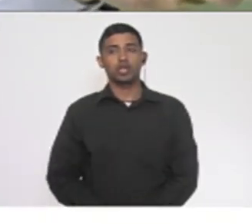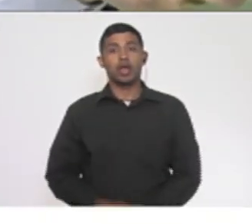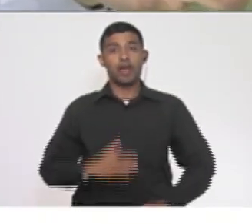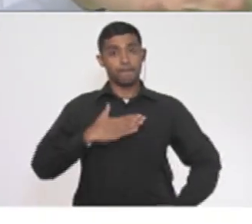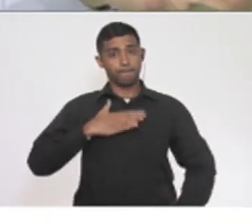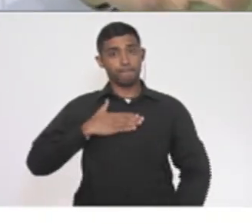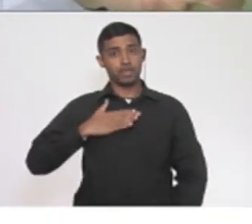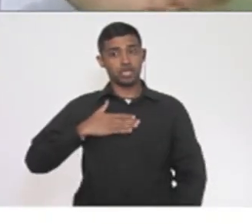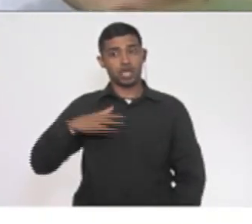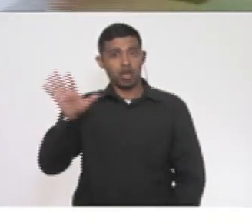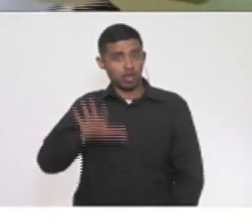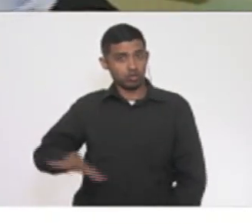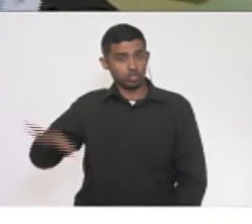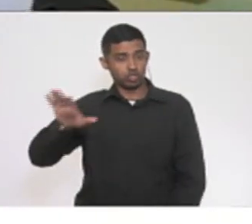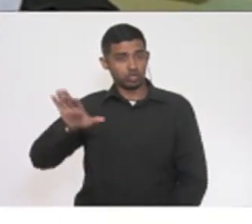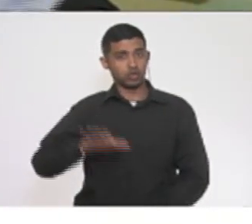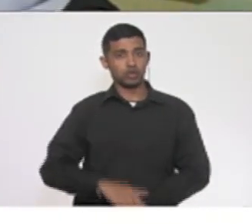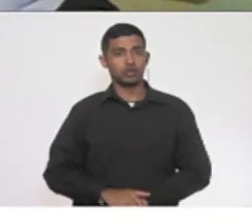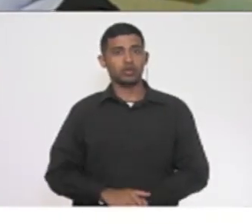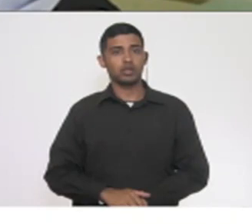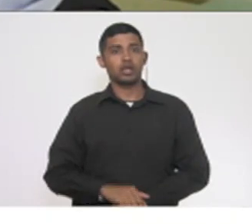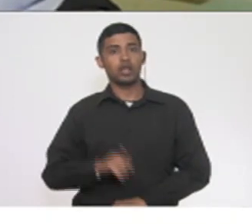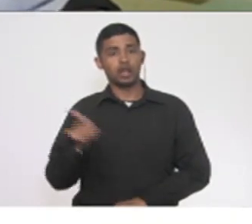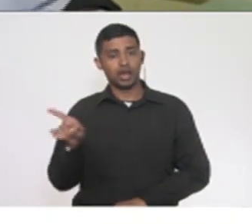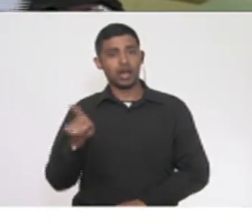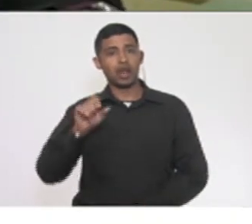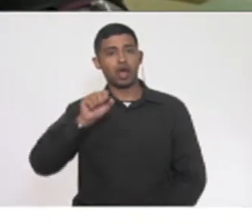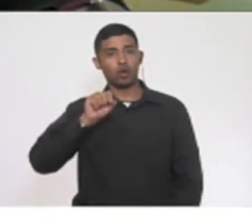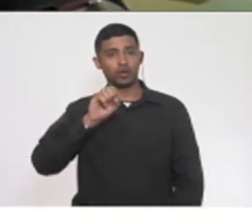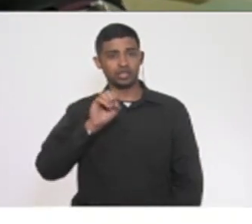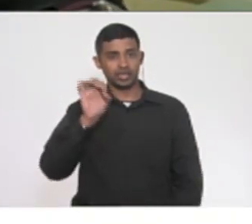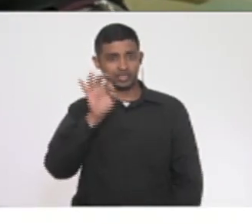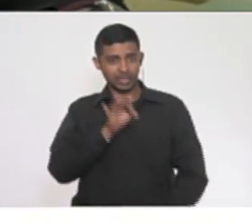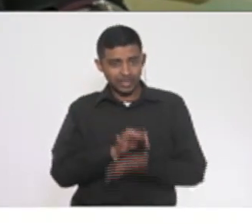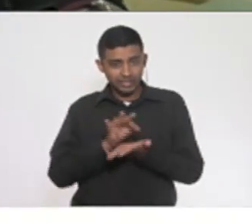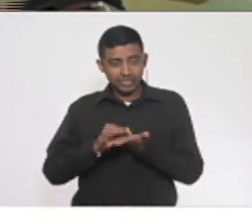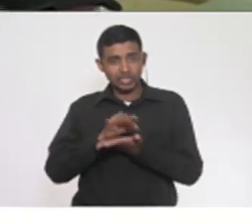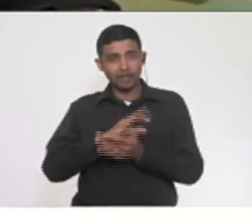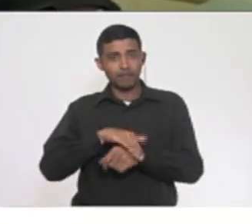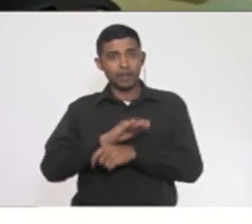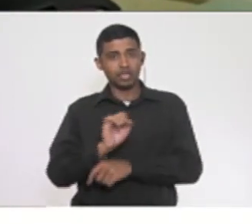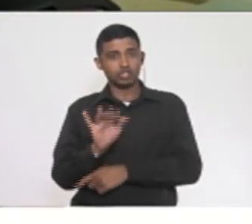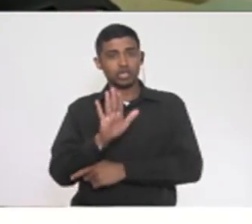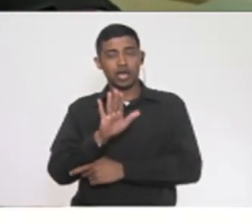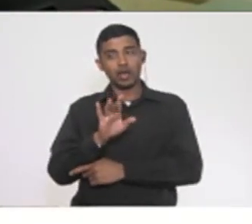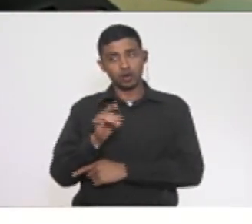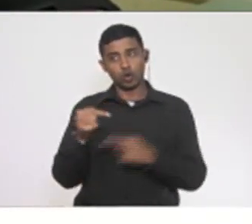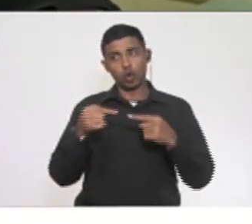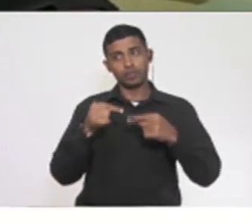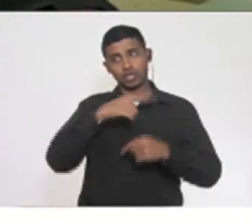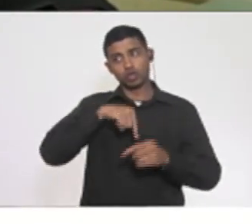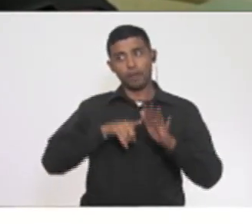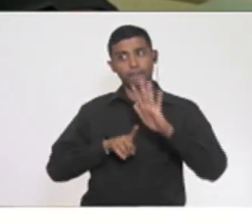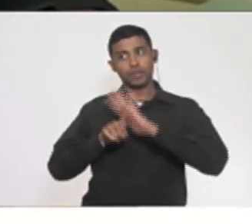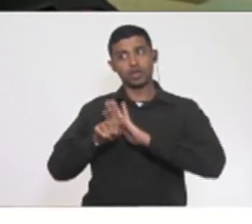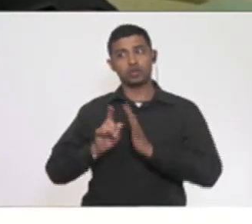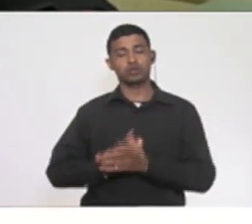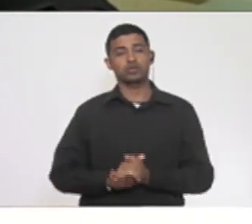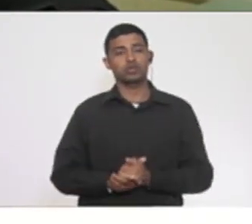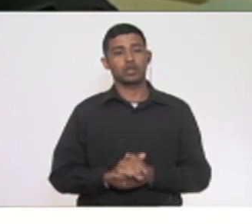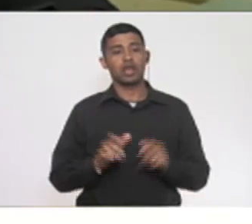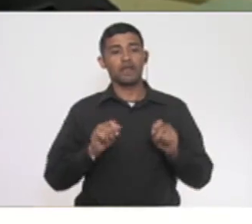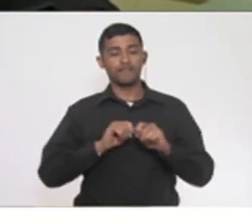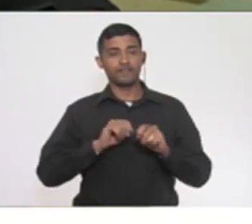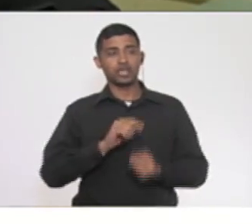maior produtor, o gás chega a ser 80 centavos mais caro do que aqui. Foi essa pergunta que a gente fez, à época, à